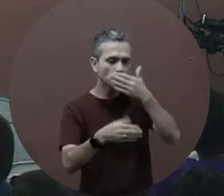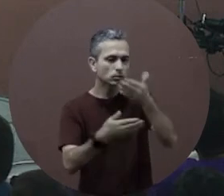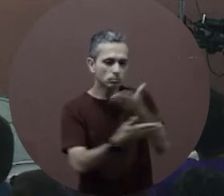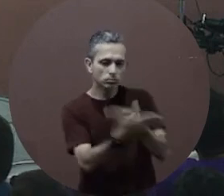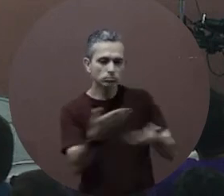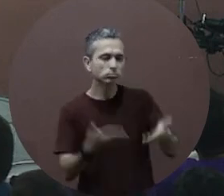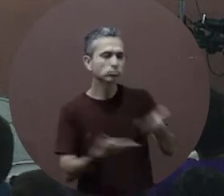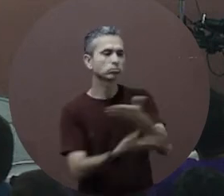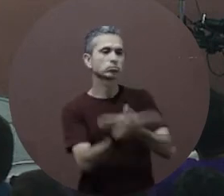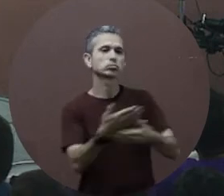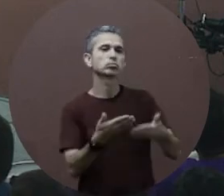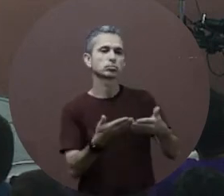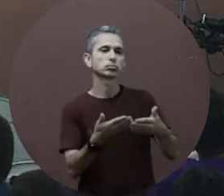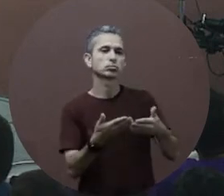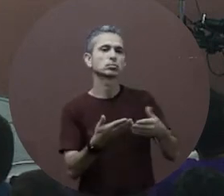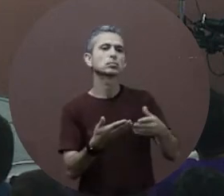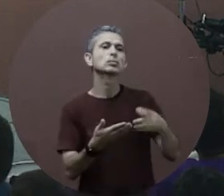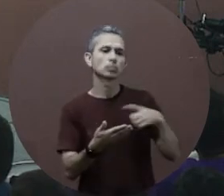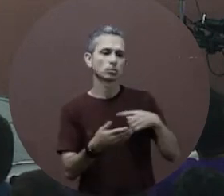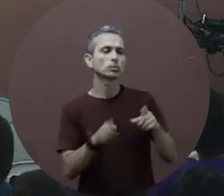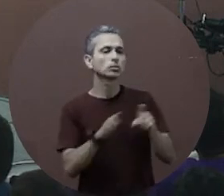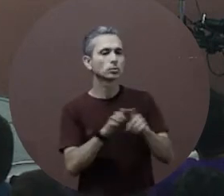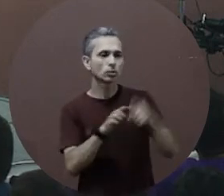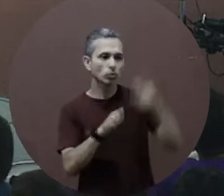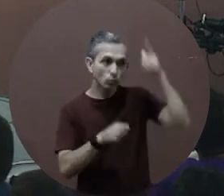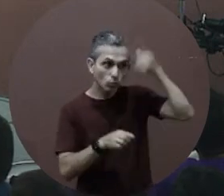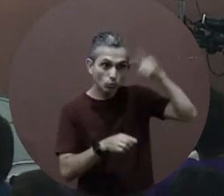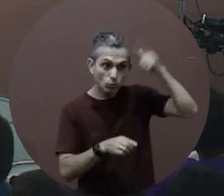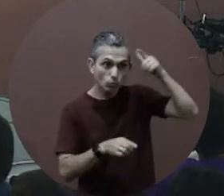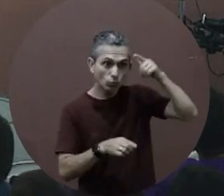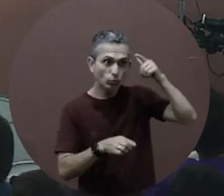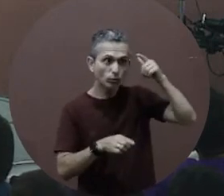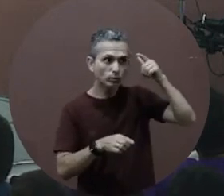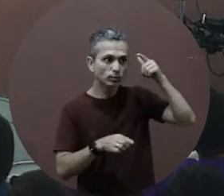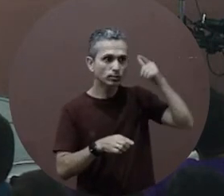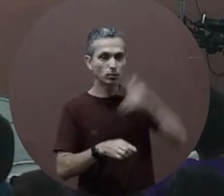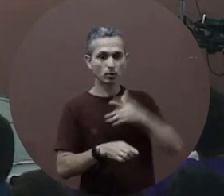a presença de líderes piedosos que zelam por cada um de vocês também.